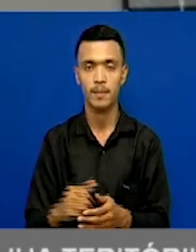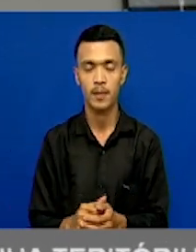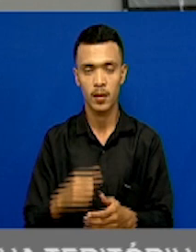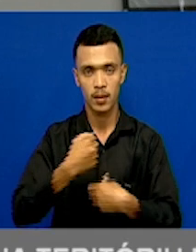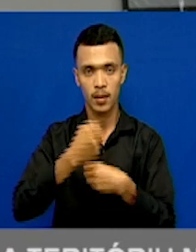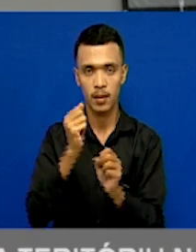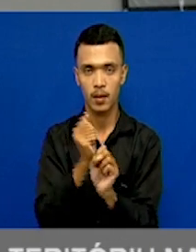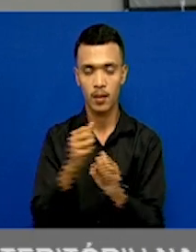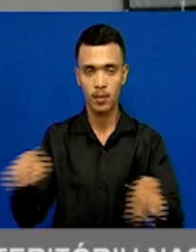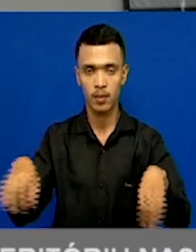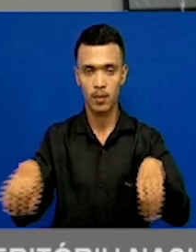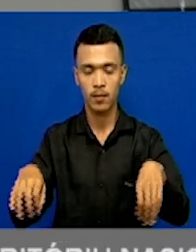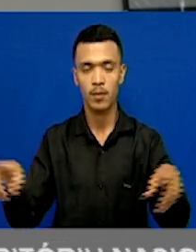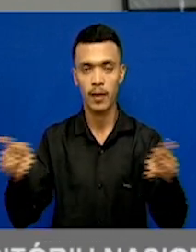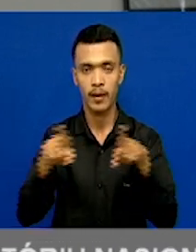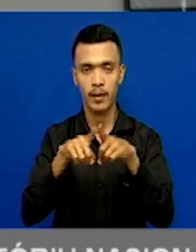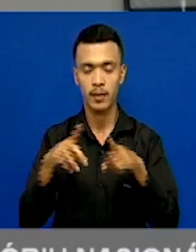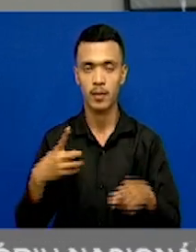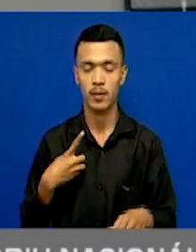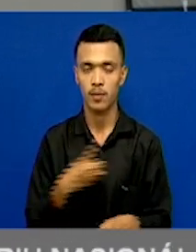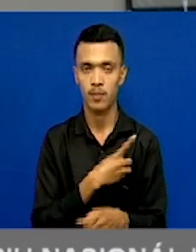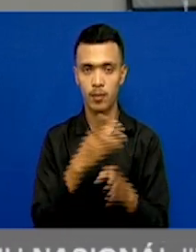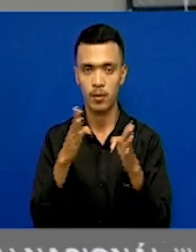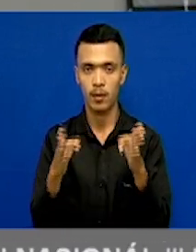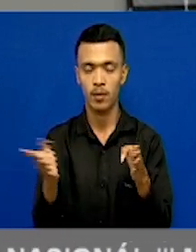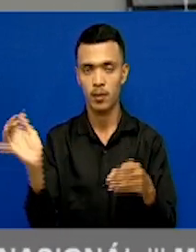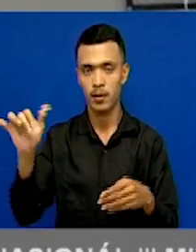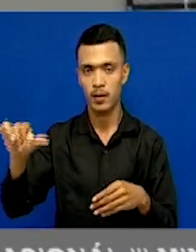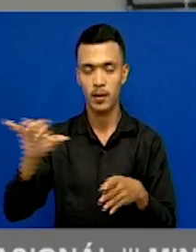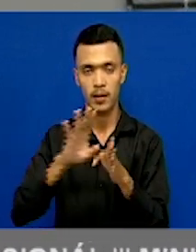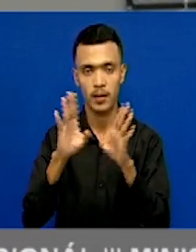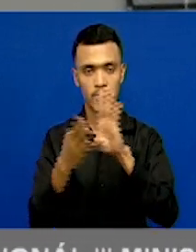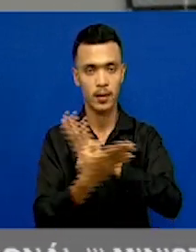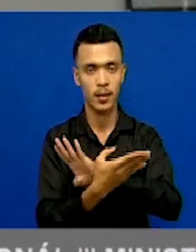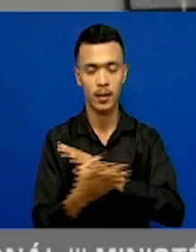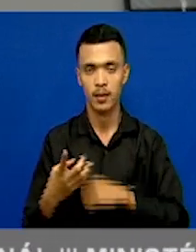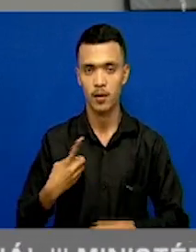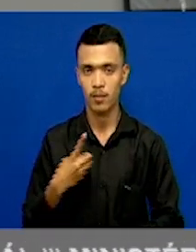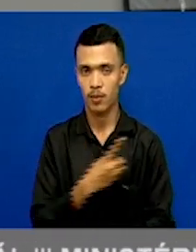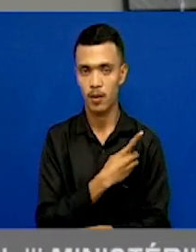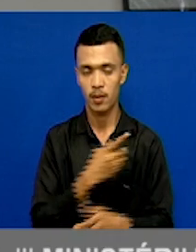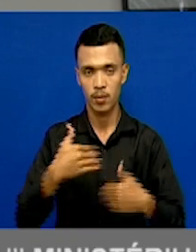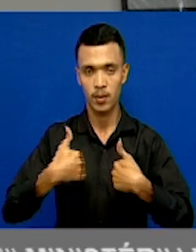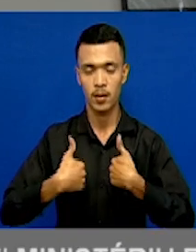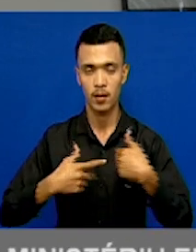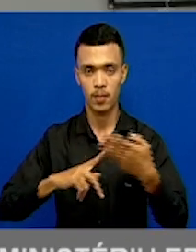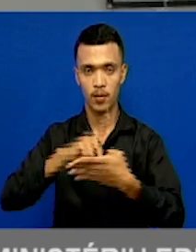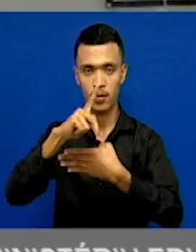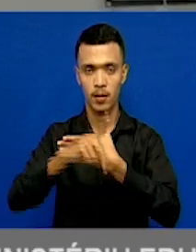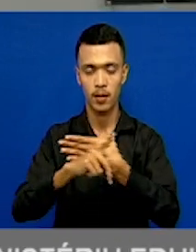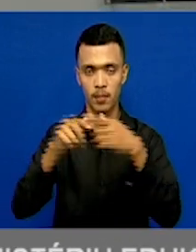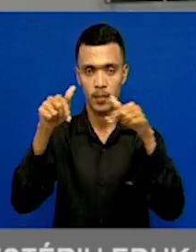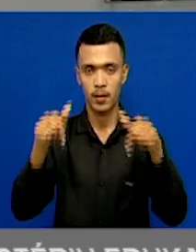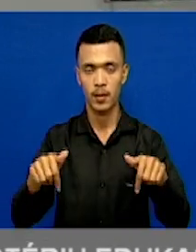halau função hanesan deputado. Sira se sai deputado durante halau programa de né, e